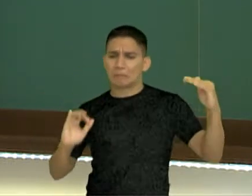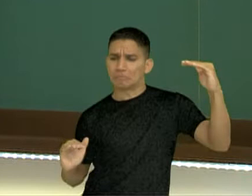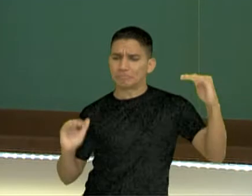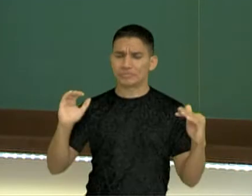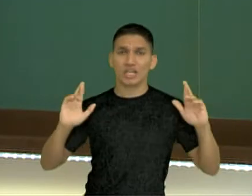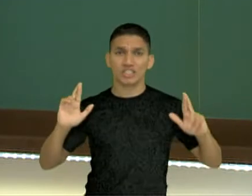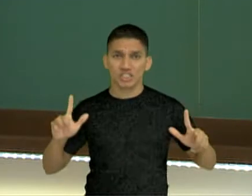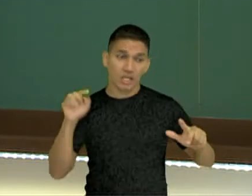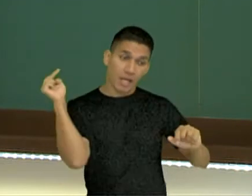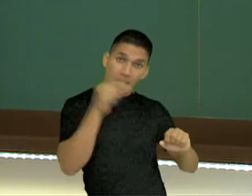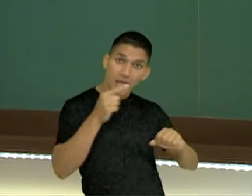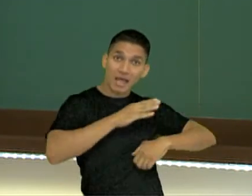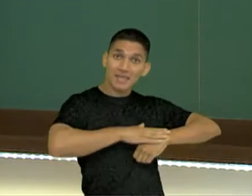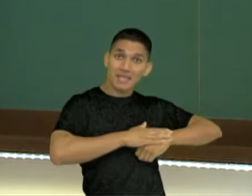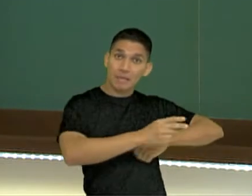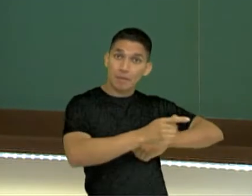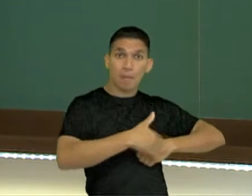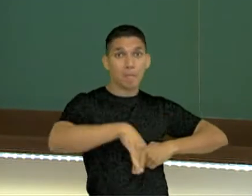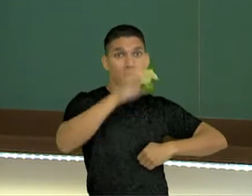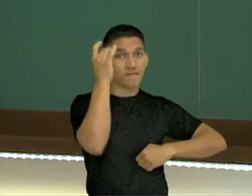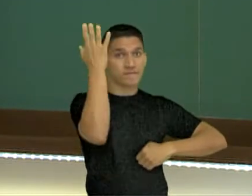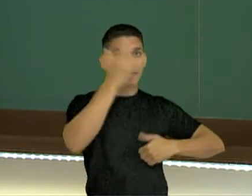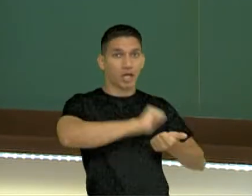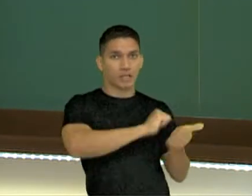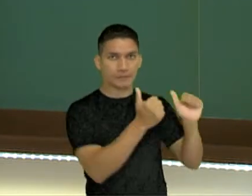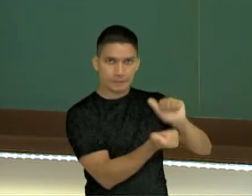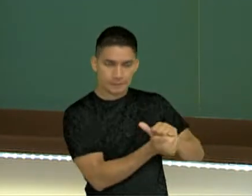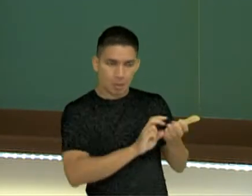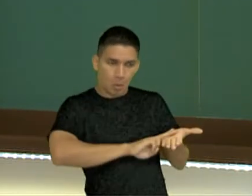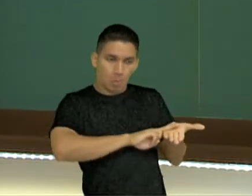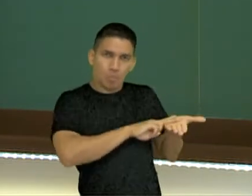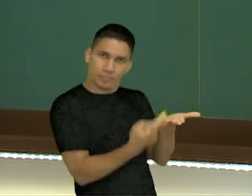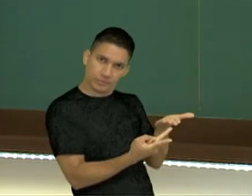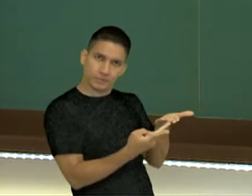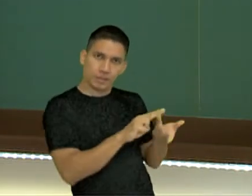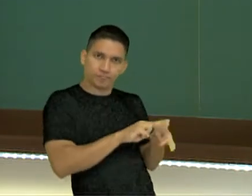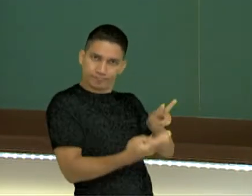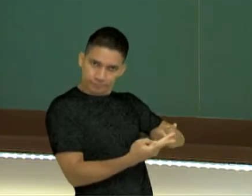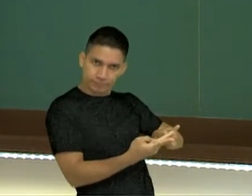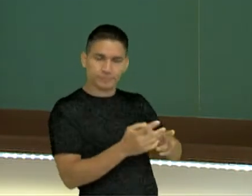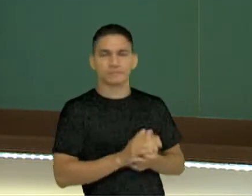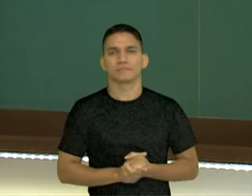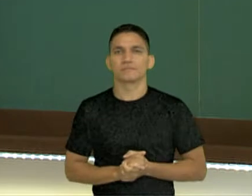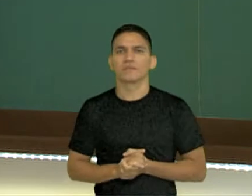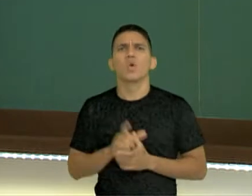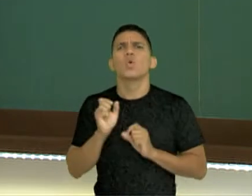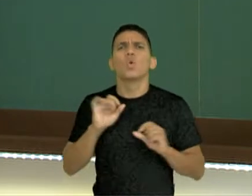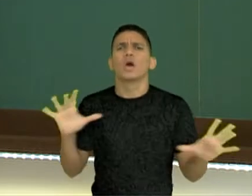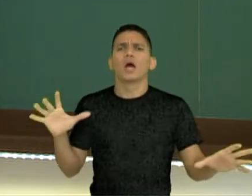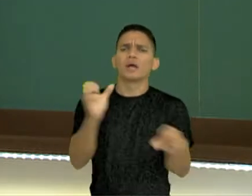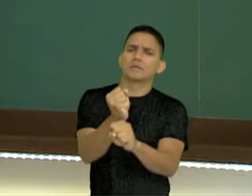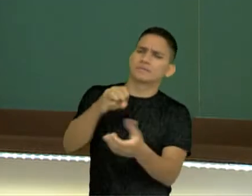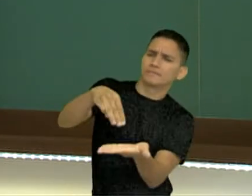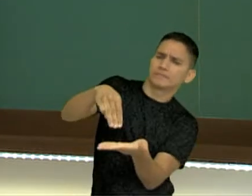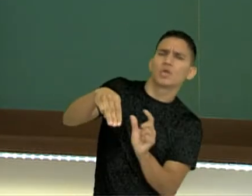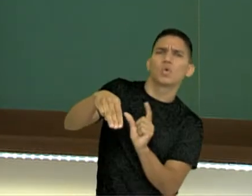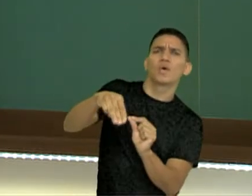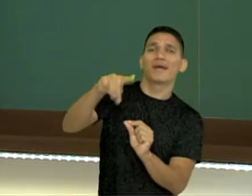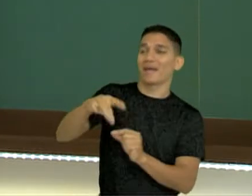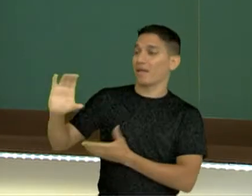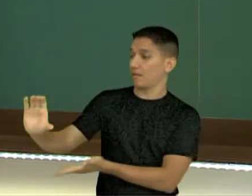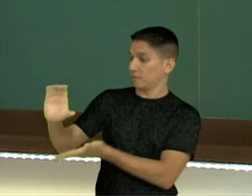adaptar. E o que seria o montante? O montante é exatamente a soma do capital inicial que eu